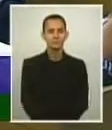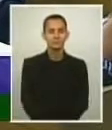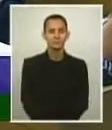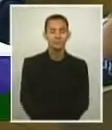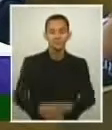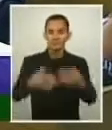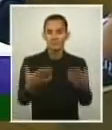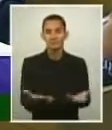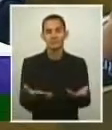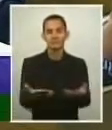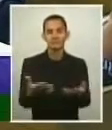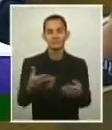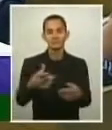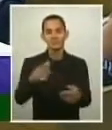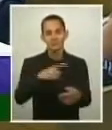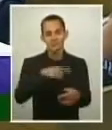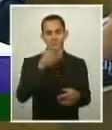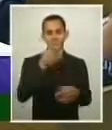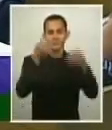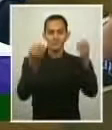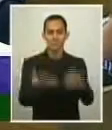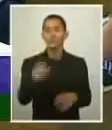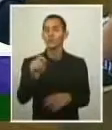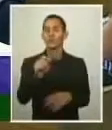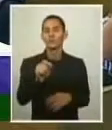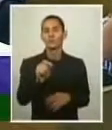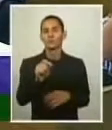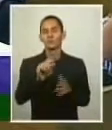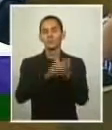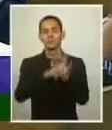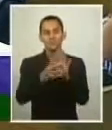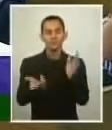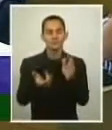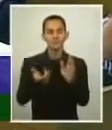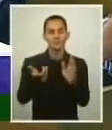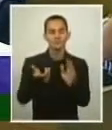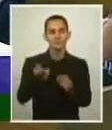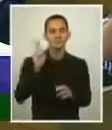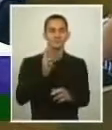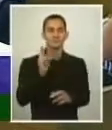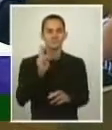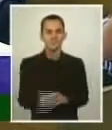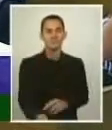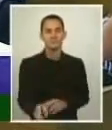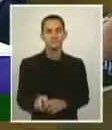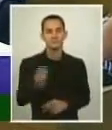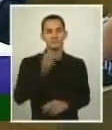bom então aí ele deriva a concepção de democracia burguesa representativa